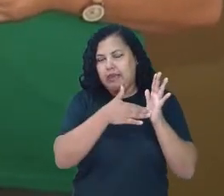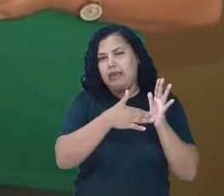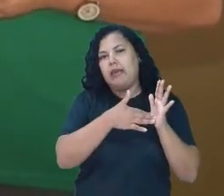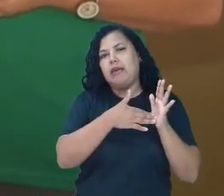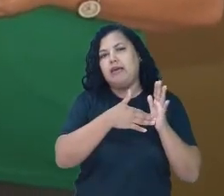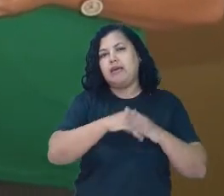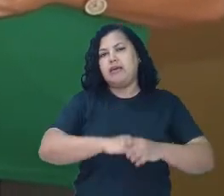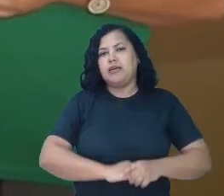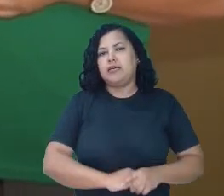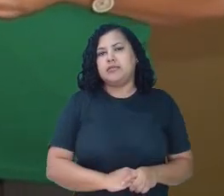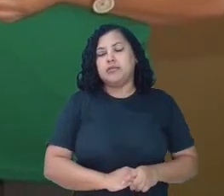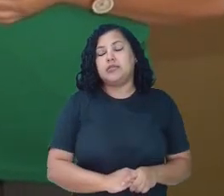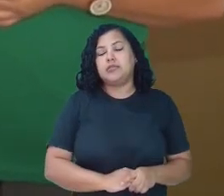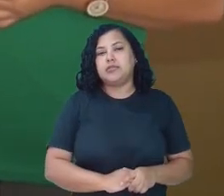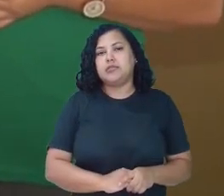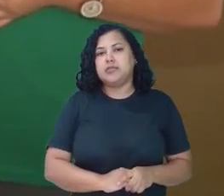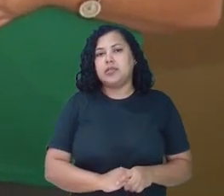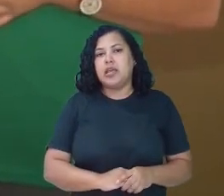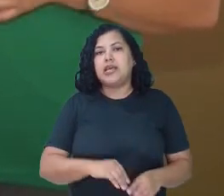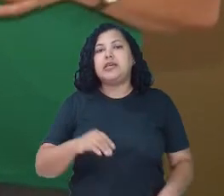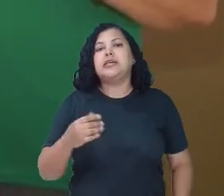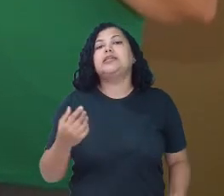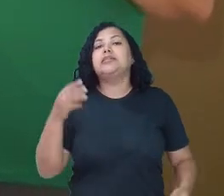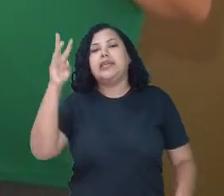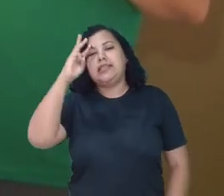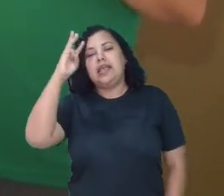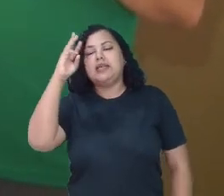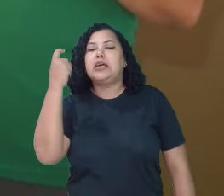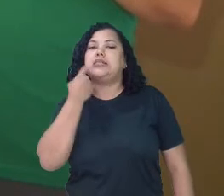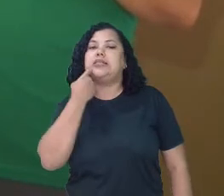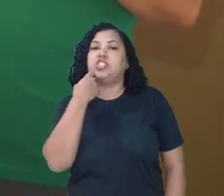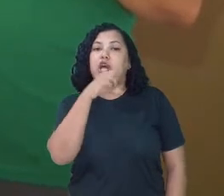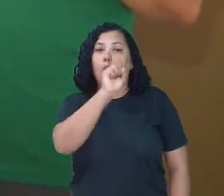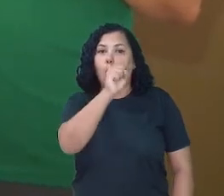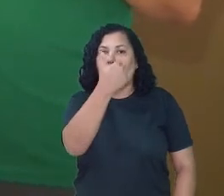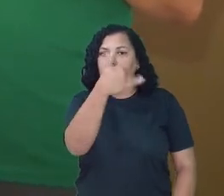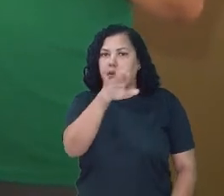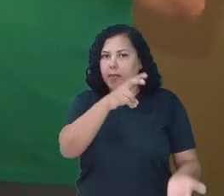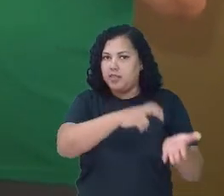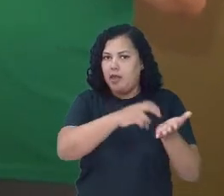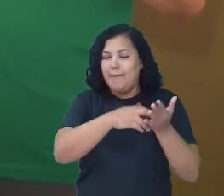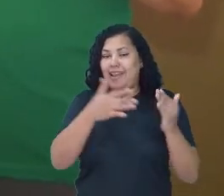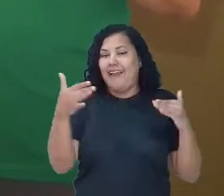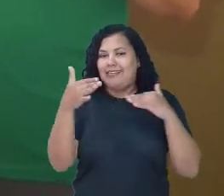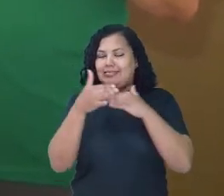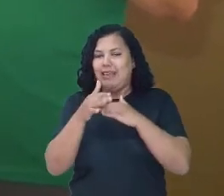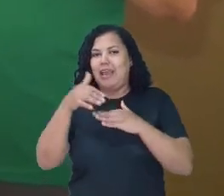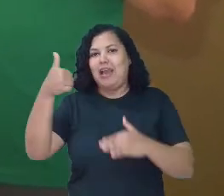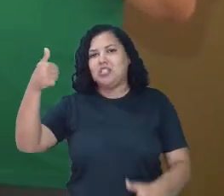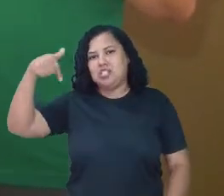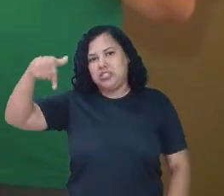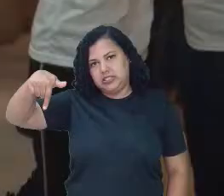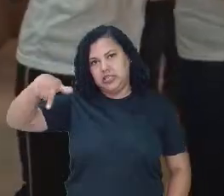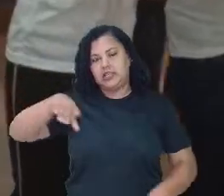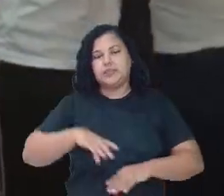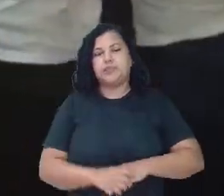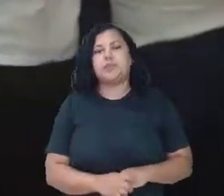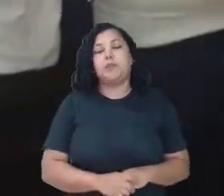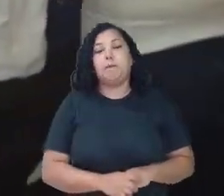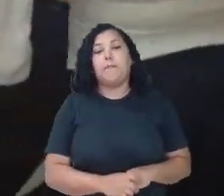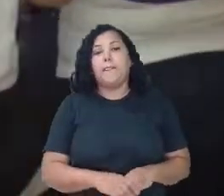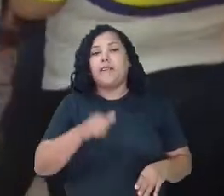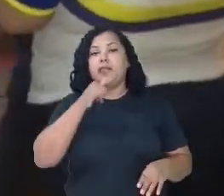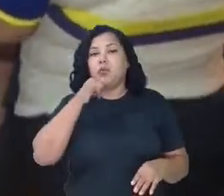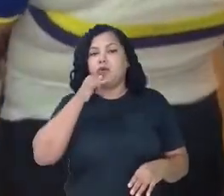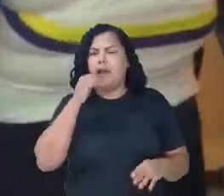domingos e feriados, das 13 às 17. Ele fecha para o almoço, é direto. É direto, sendo que para grupos